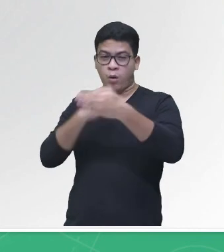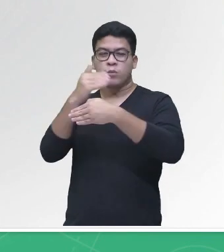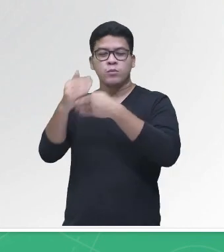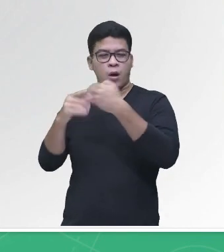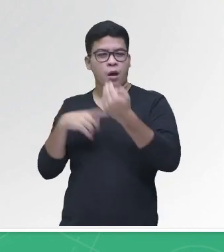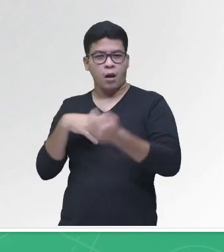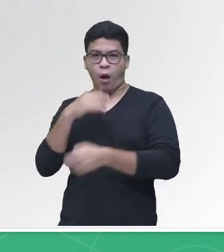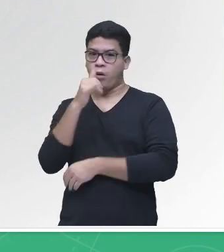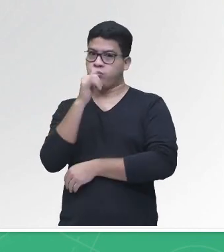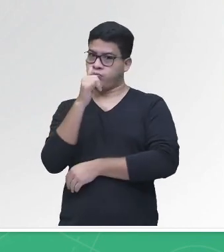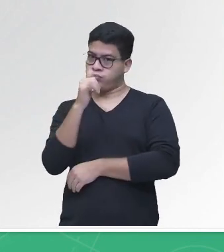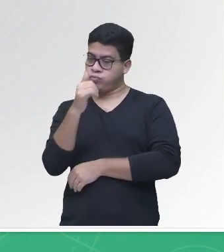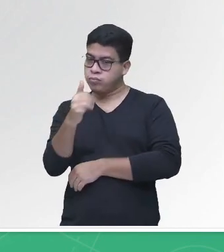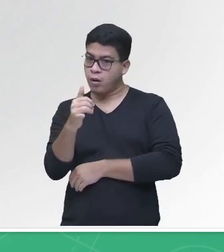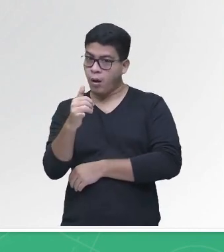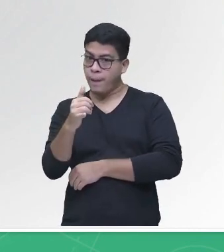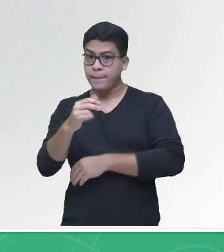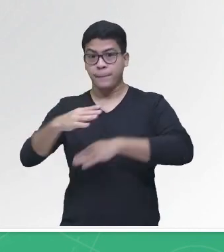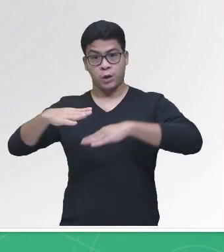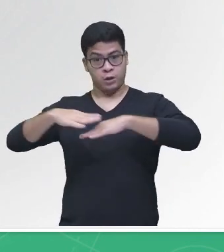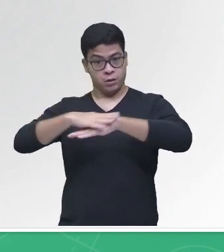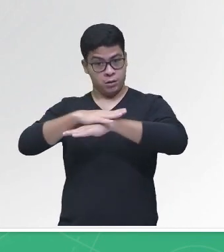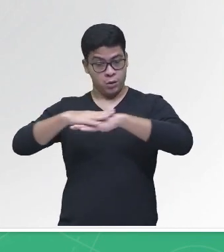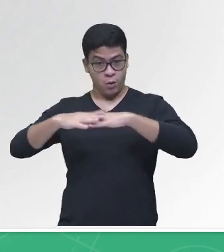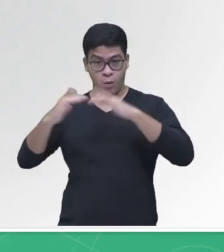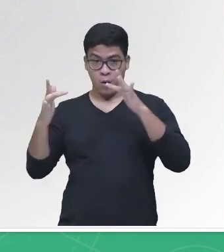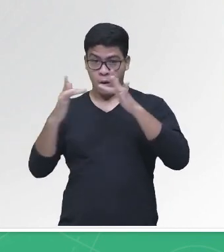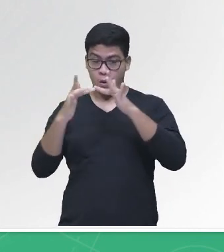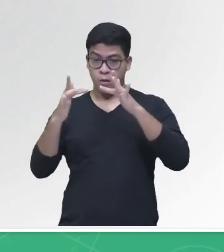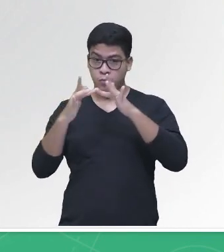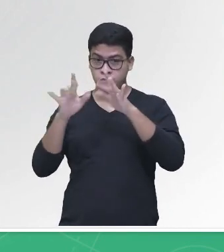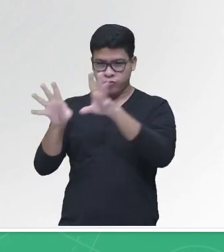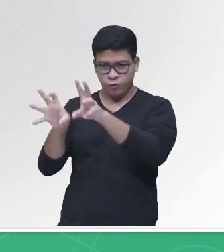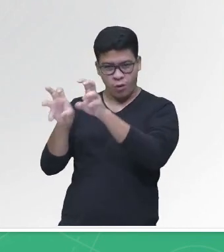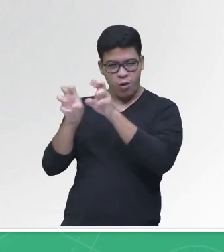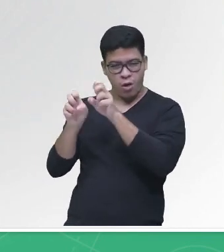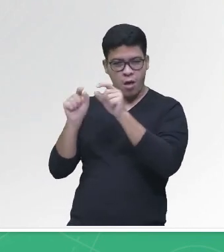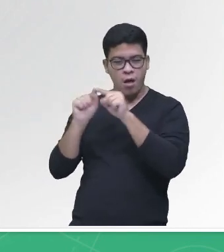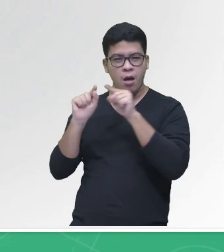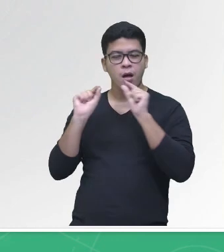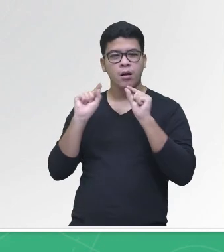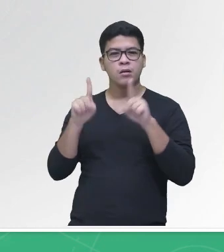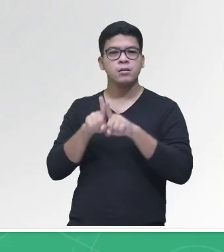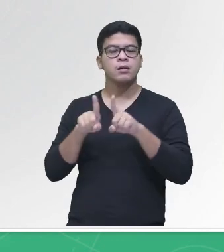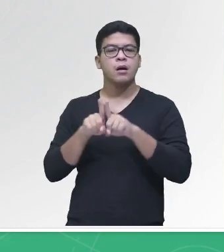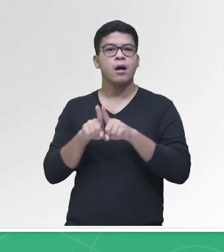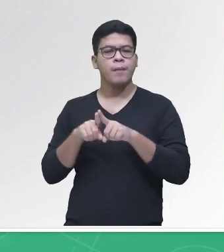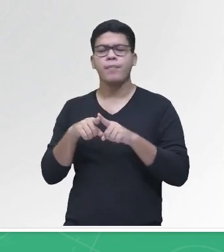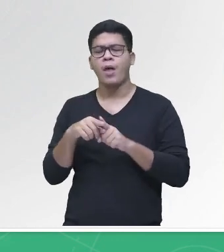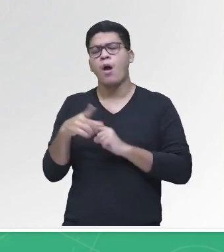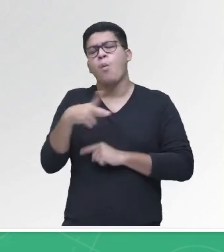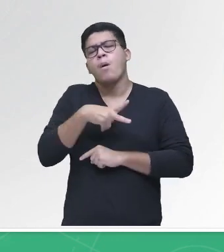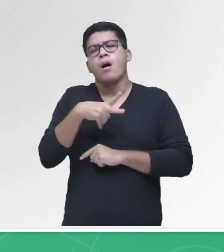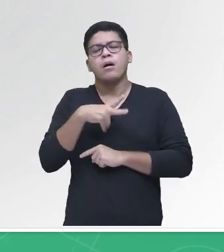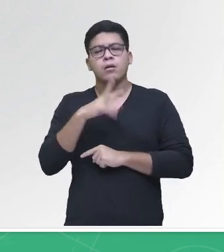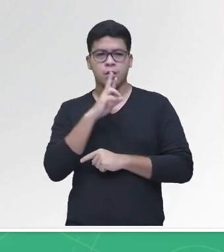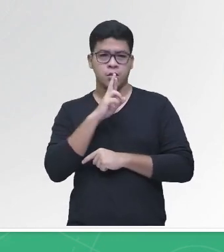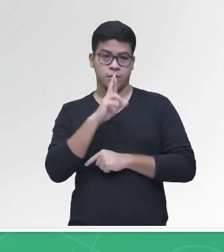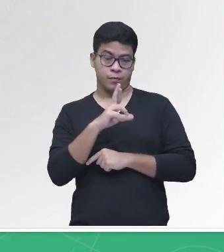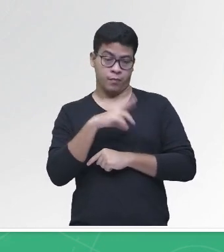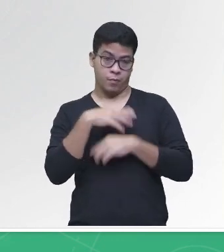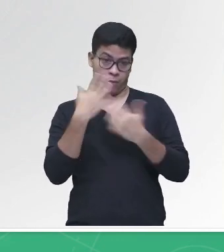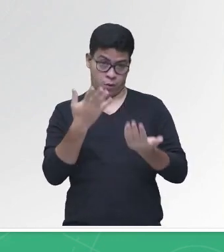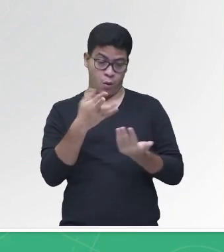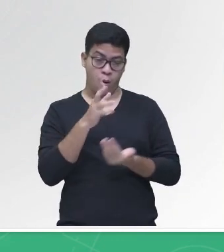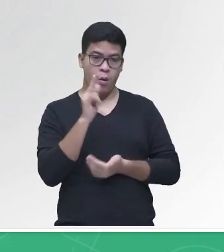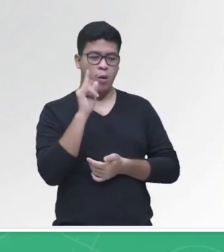processos de eletrização por atrito, contato e indução. Então, essa era uma resposta pessoal. Eu coloquei a